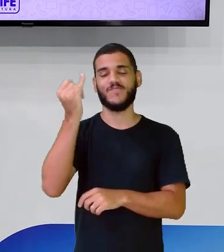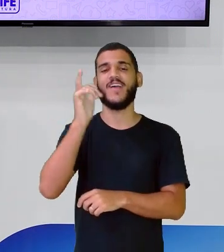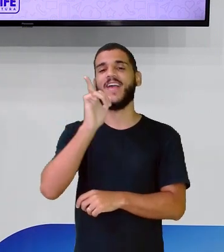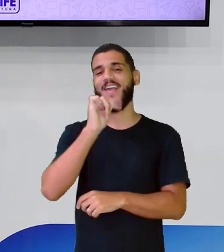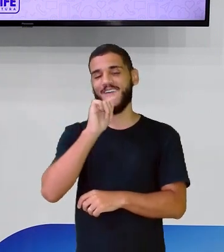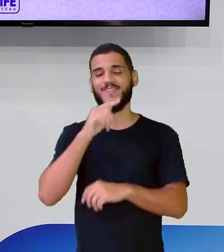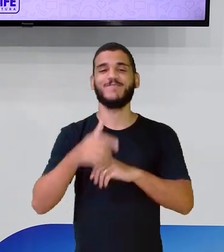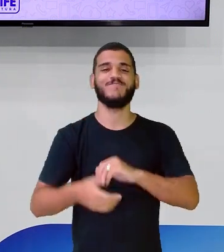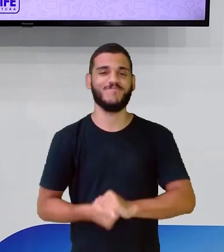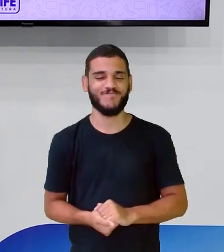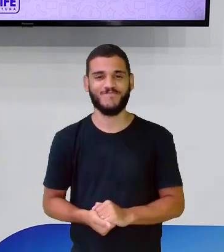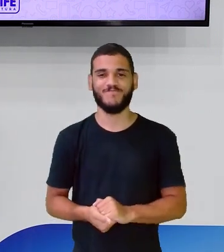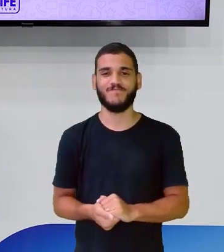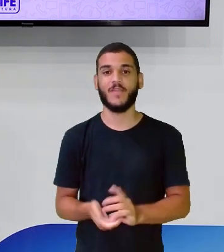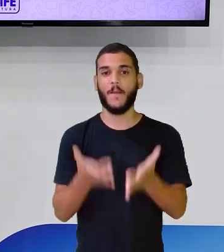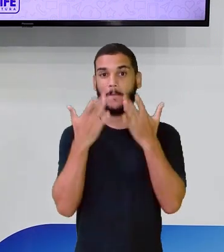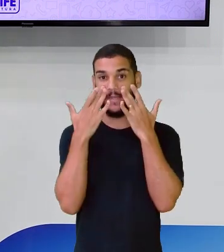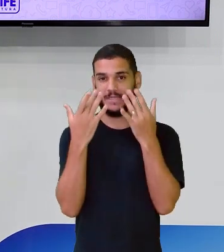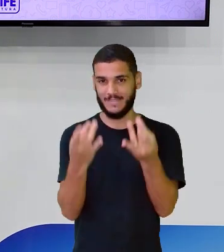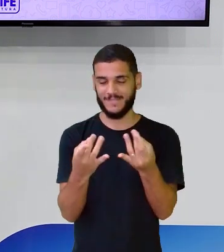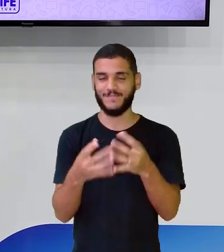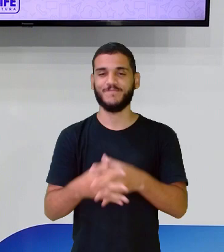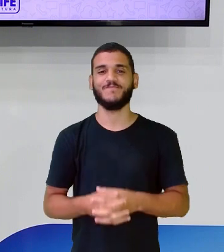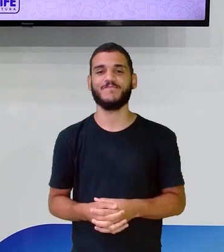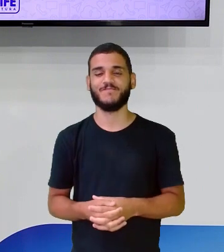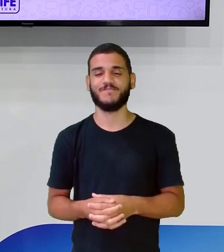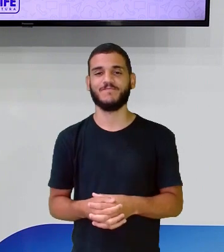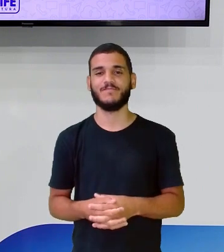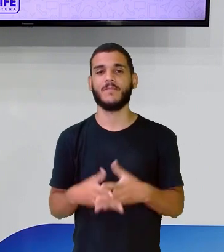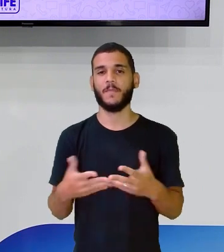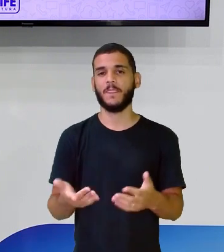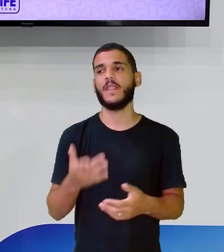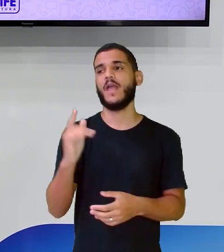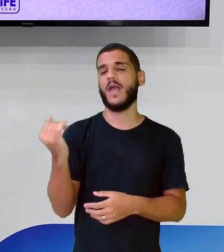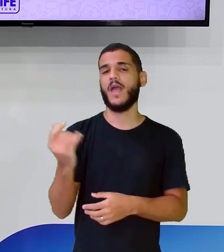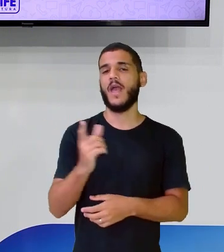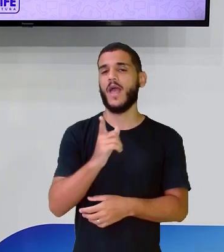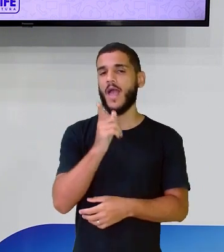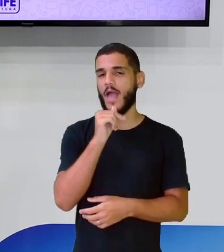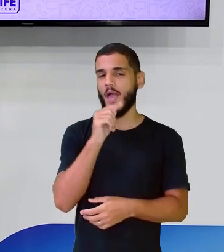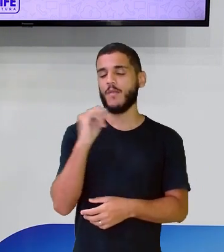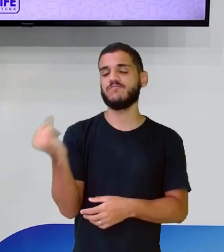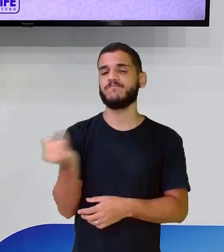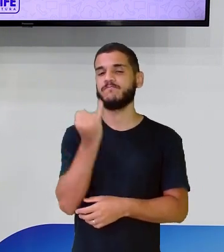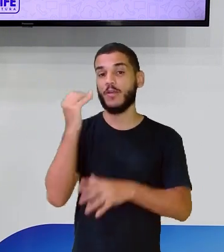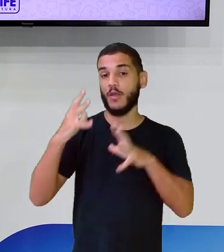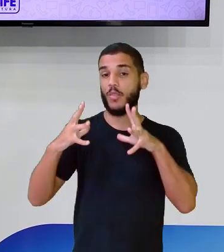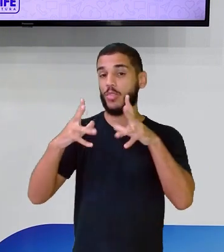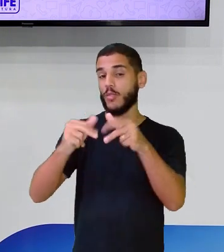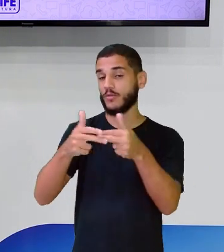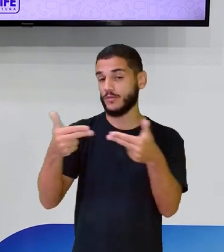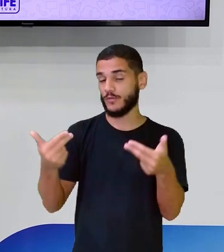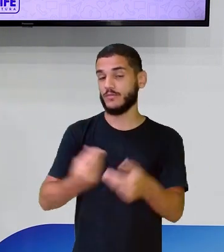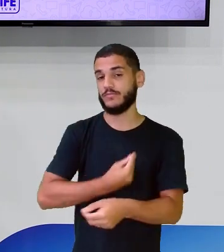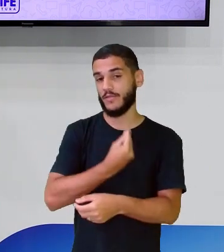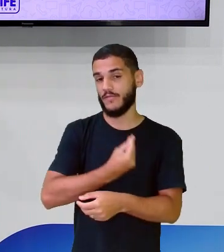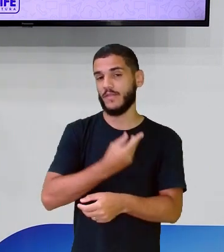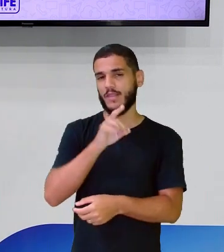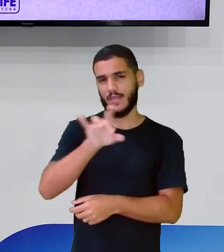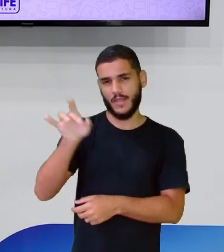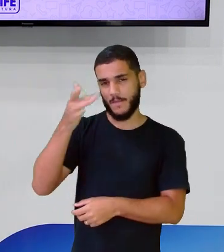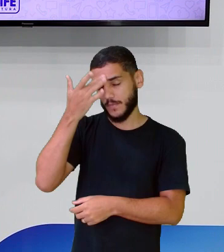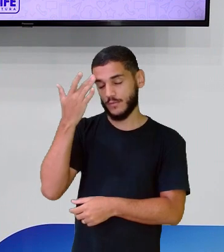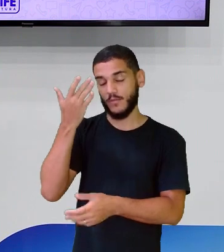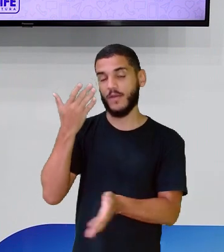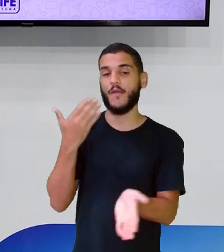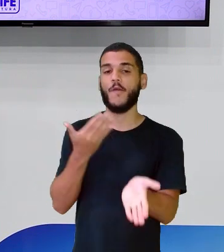da água. Presta atenção. A água é importante para tudo, né? Na vida da gente,